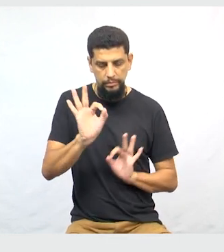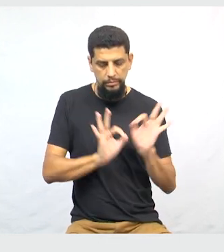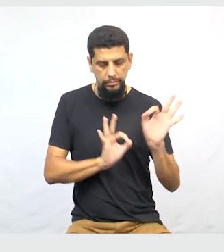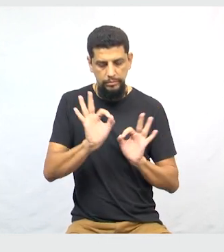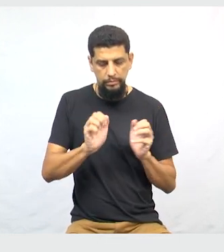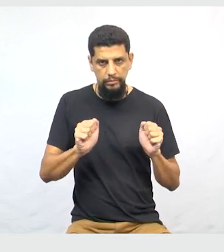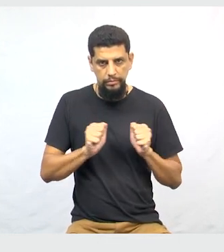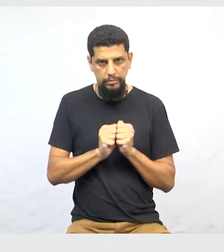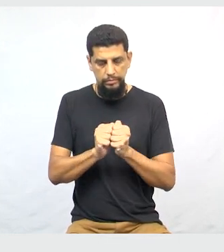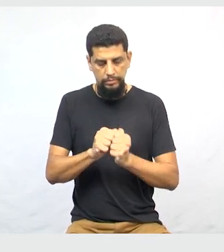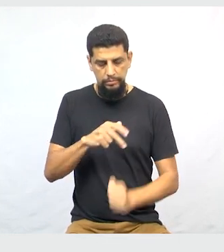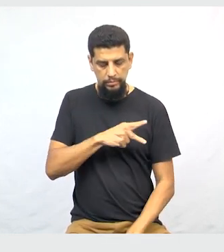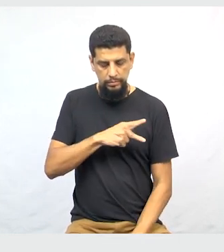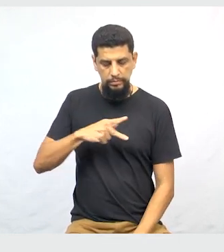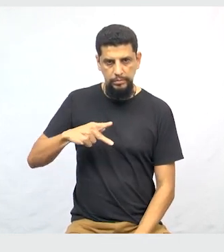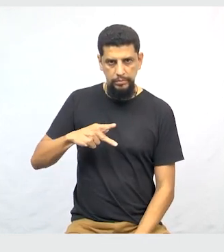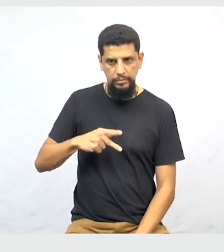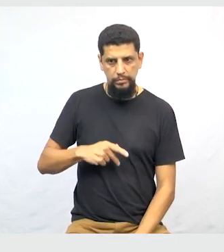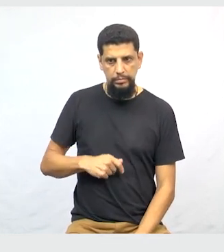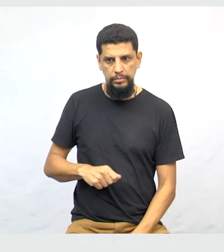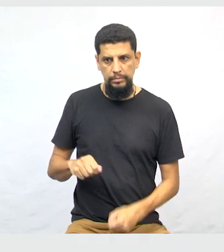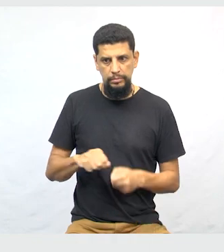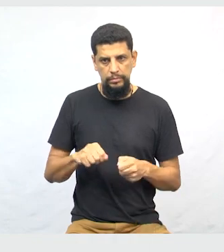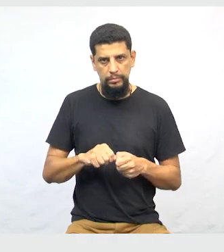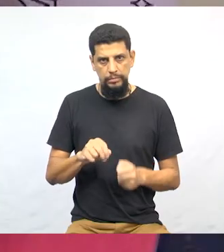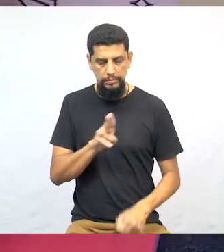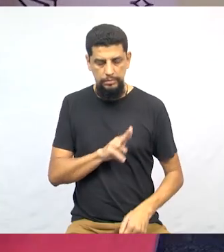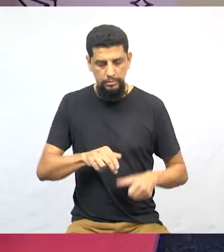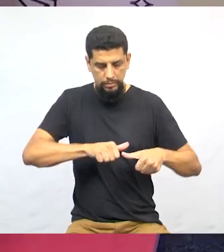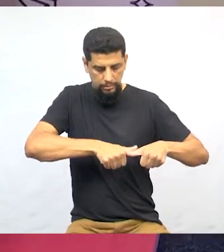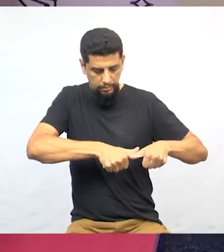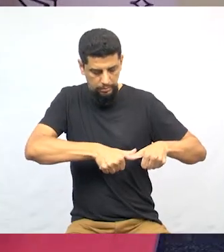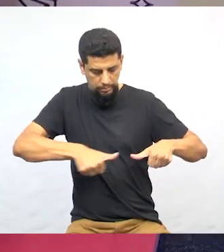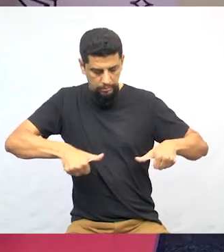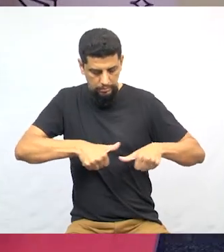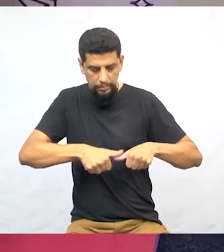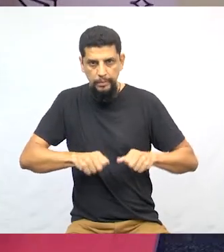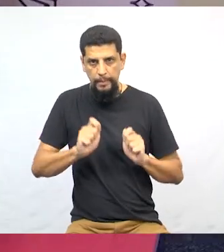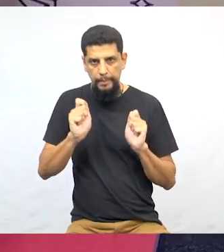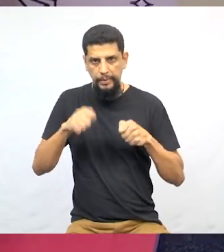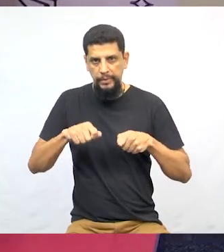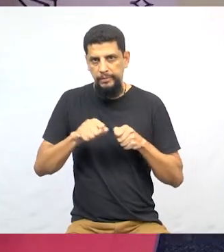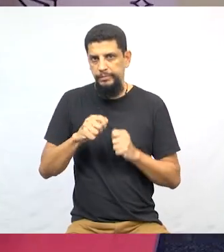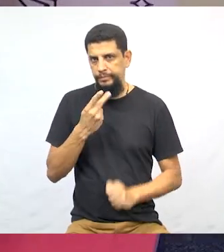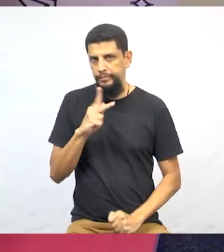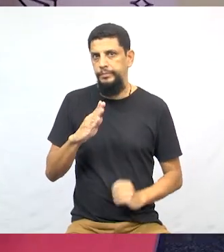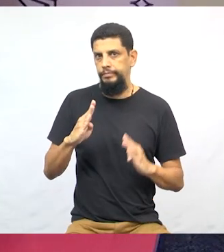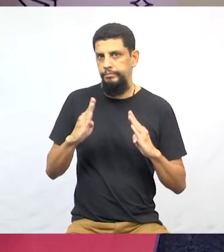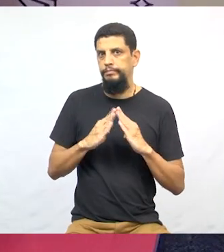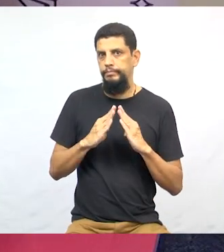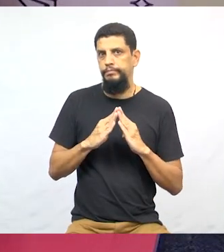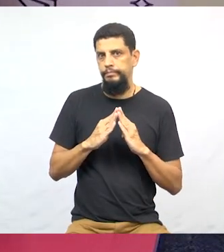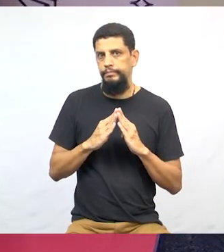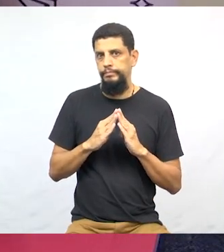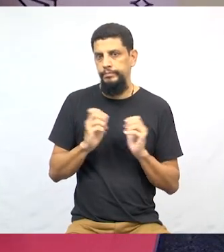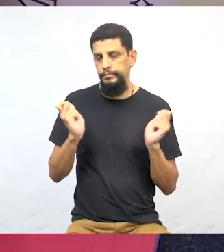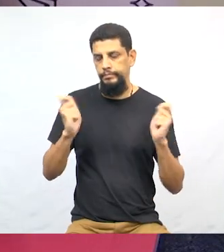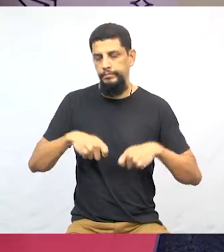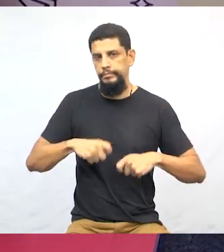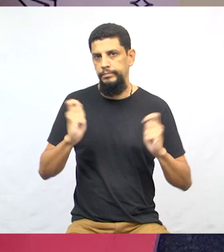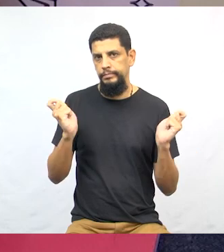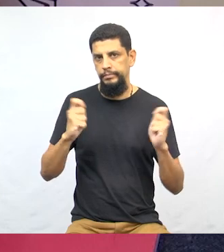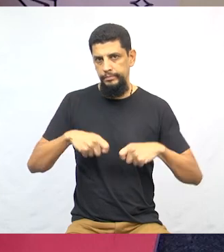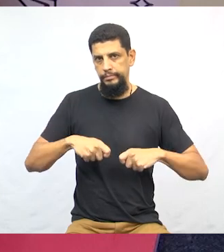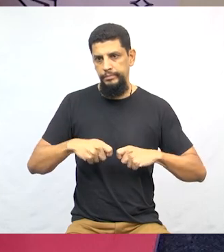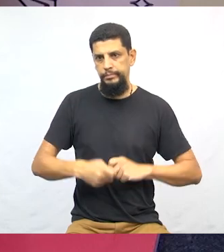aqui para a professora Suzy, para mim, vou usar uma fita, vocês podem fazer na casa de vocês também,